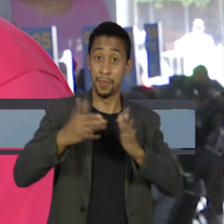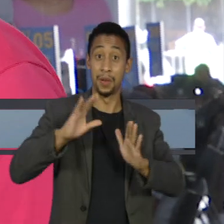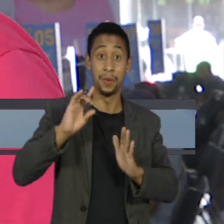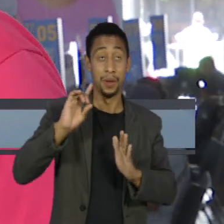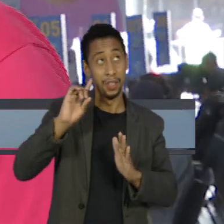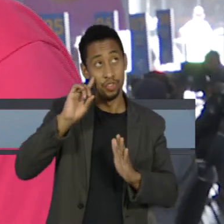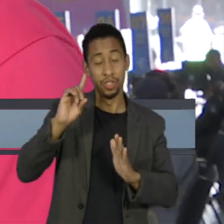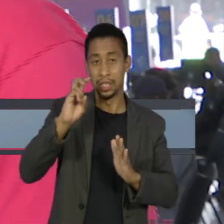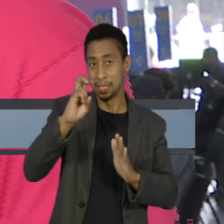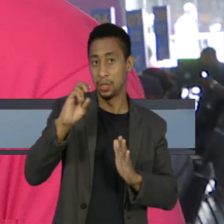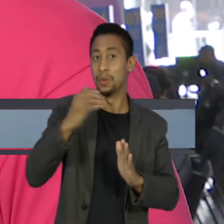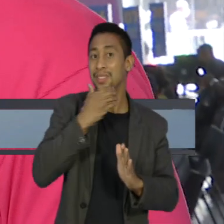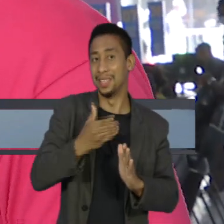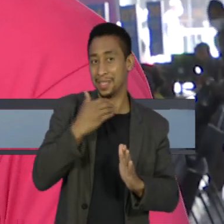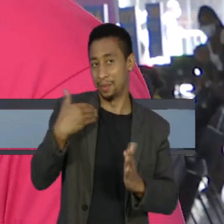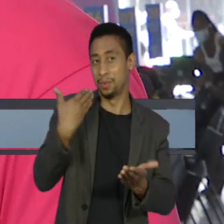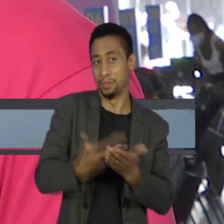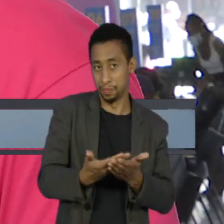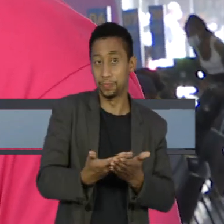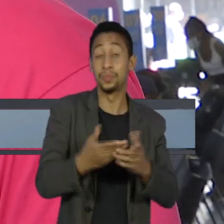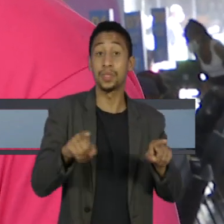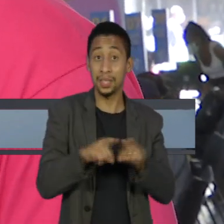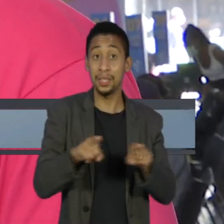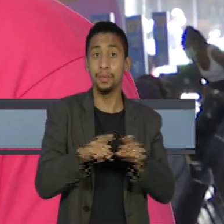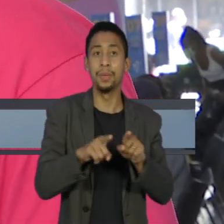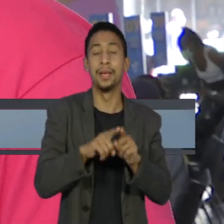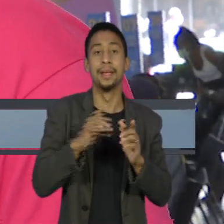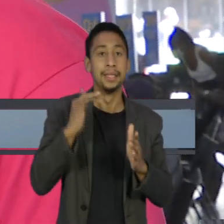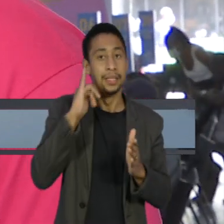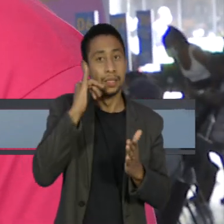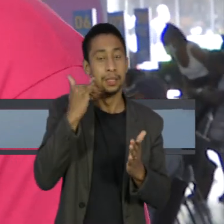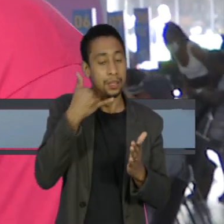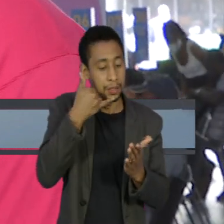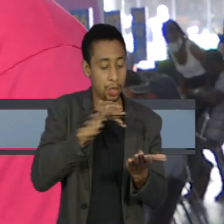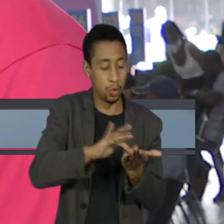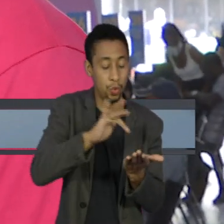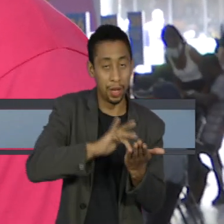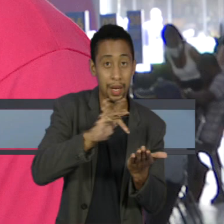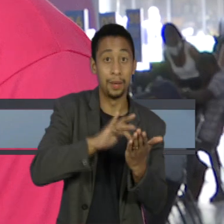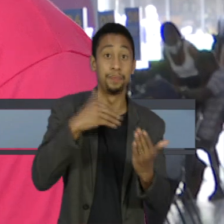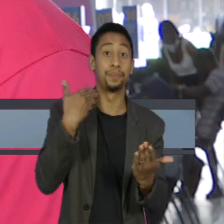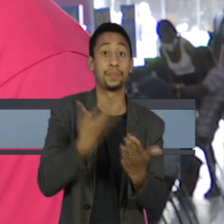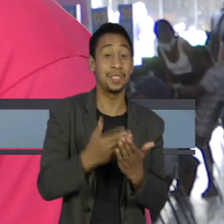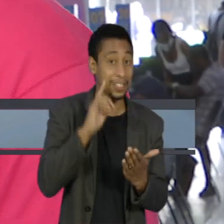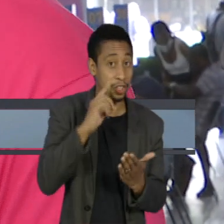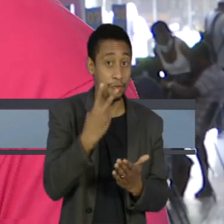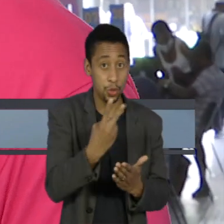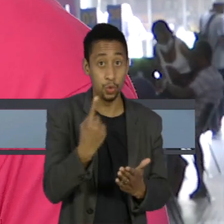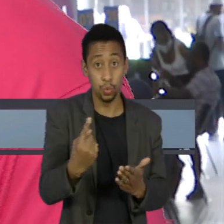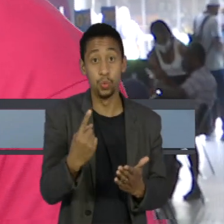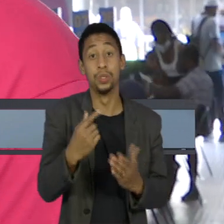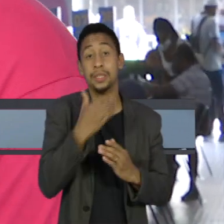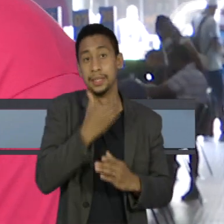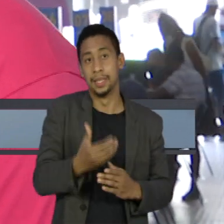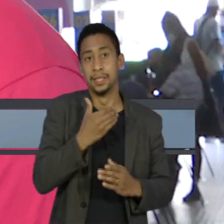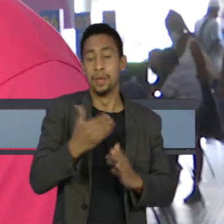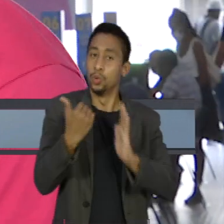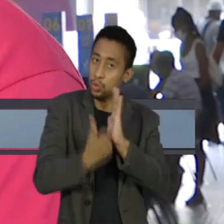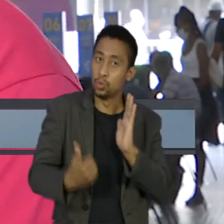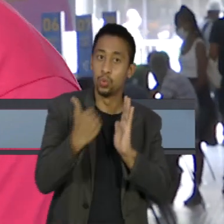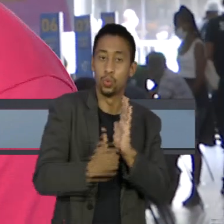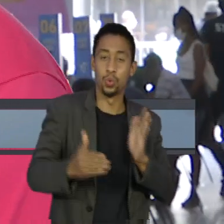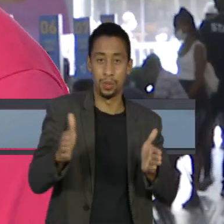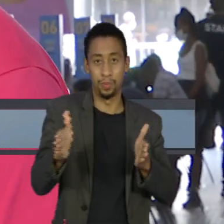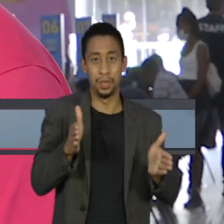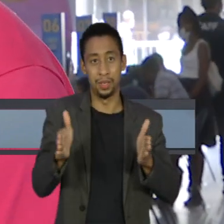dezembro, porém, ele segue nas plataformas digitais, pelo site ou aplicativo, até o dia 21 de dezembro. E esses descontos são desse período.